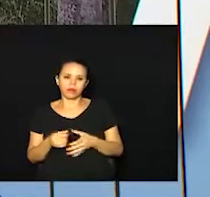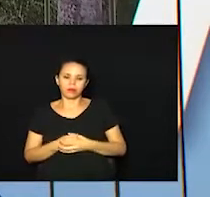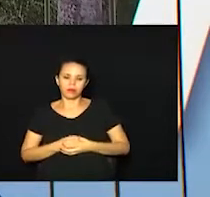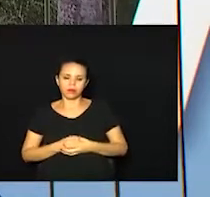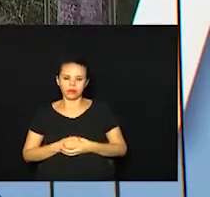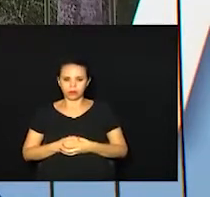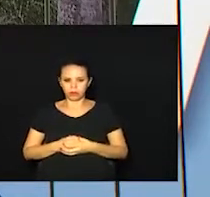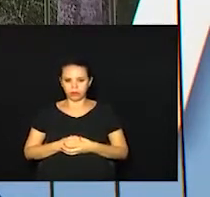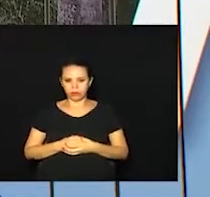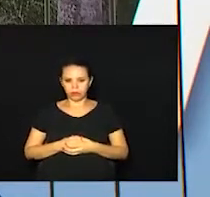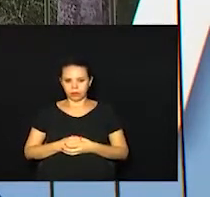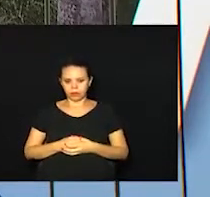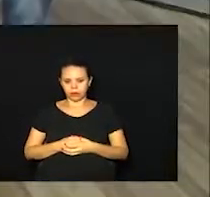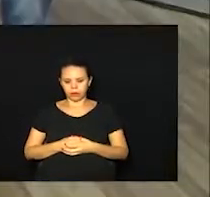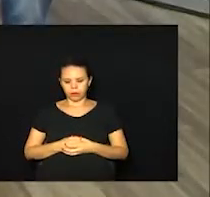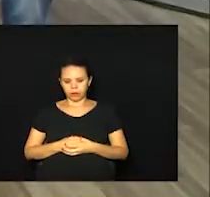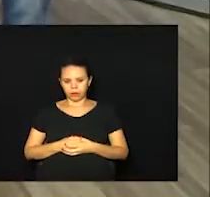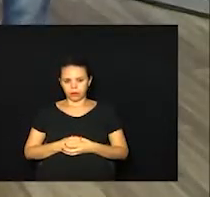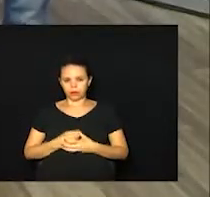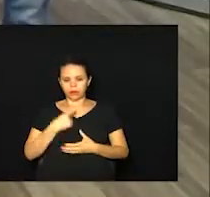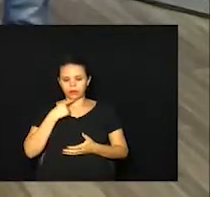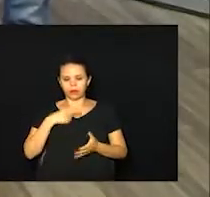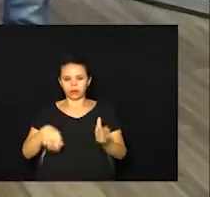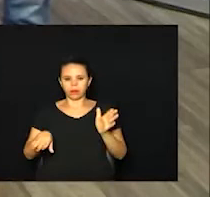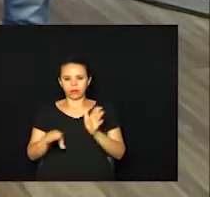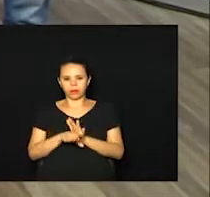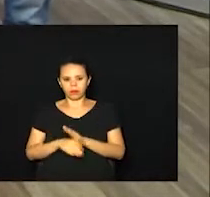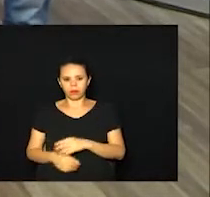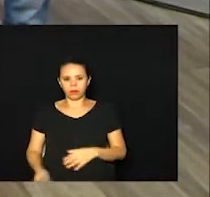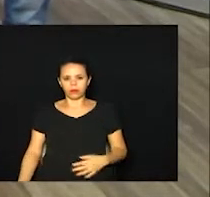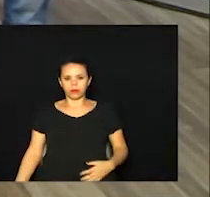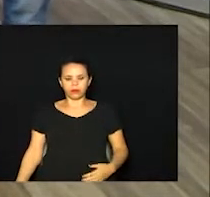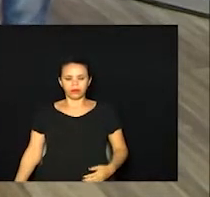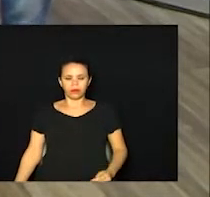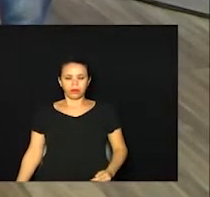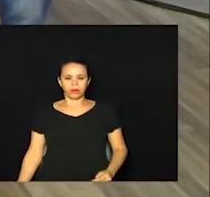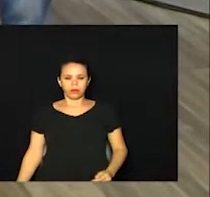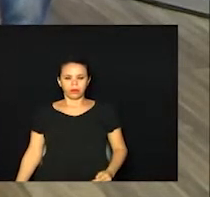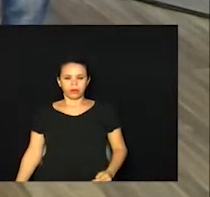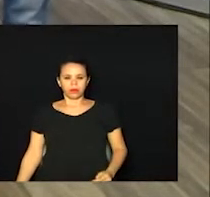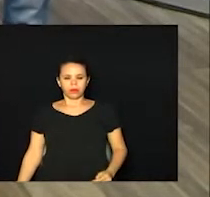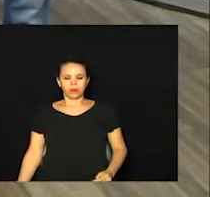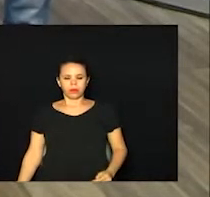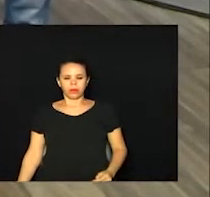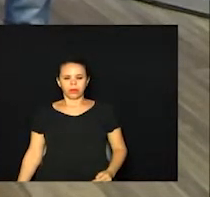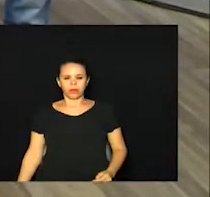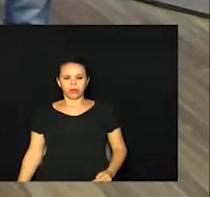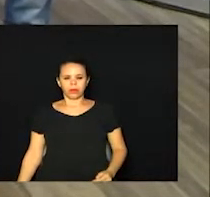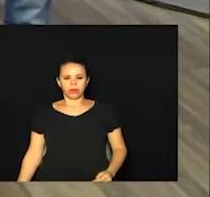estender. Mais questionamento chegando através do número do nosso WhatsApp, 19, nosso DDD,